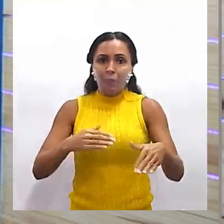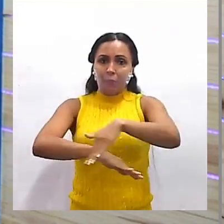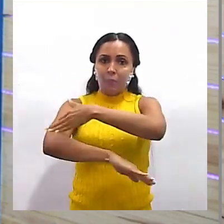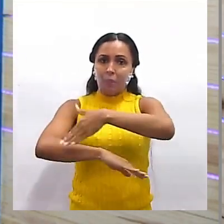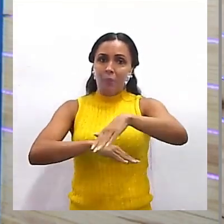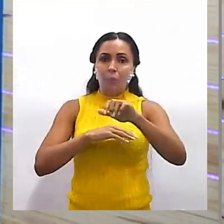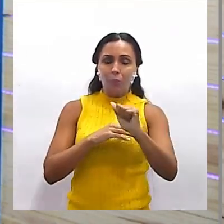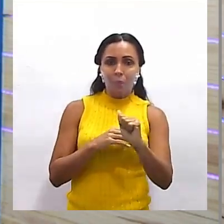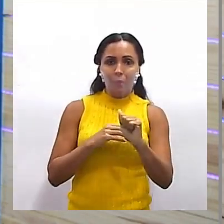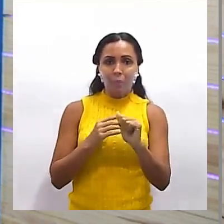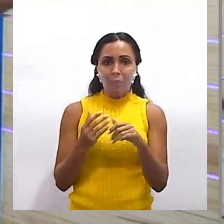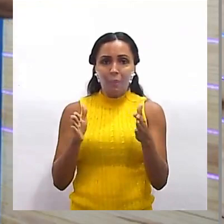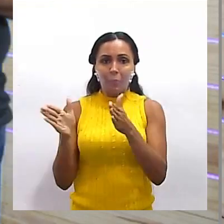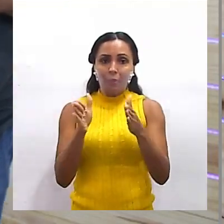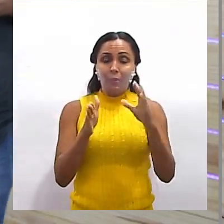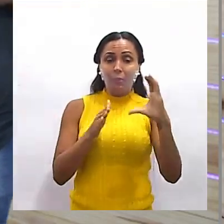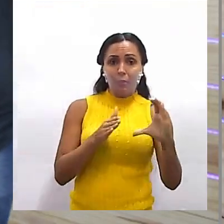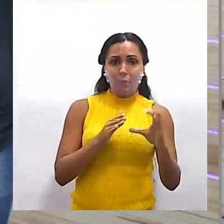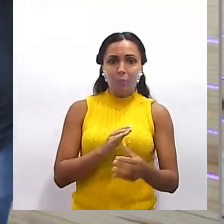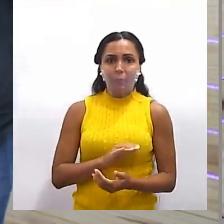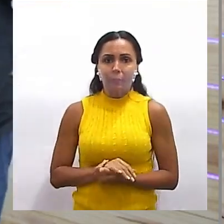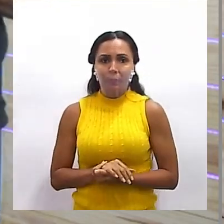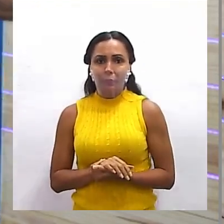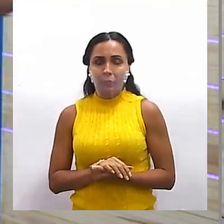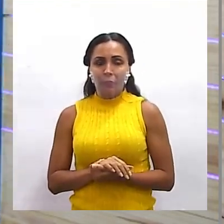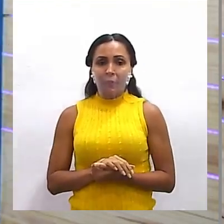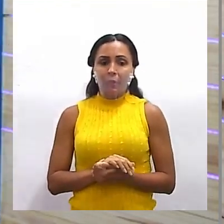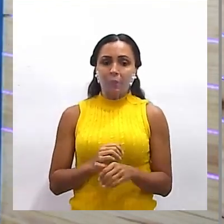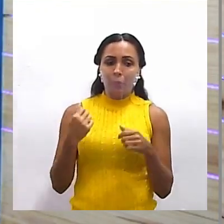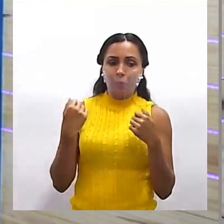2, posição C, entendeu? Eu tenho que ir lá